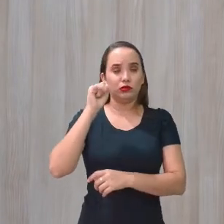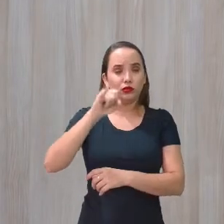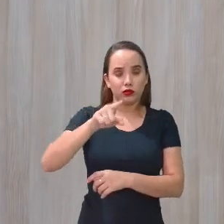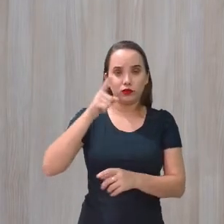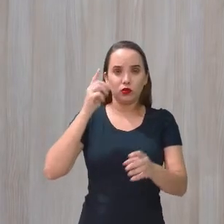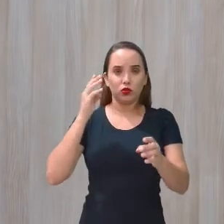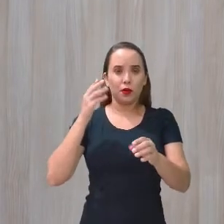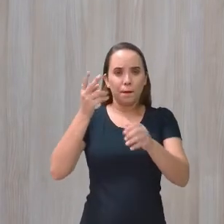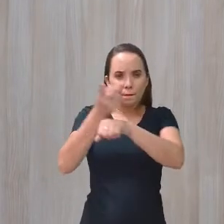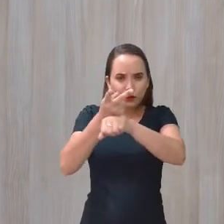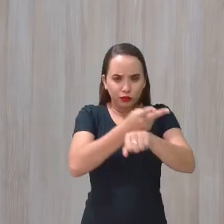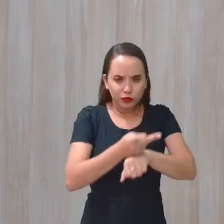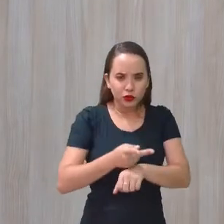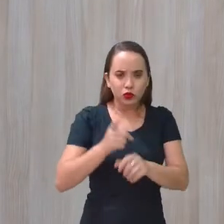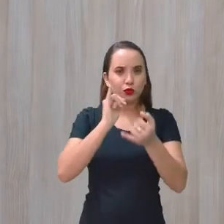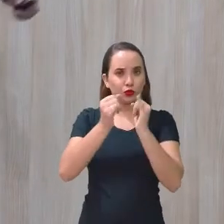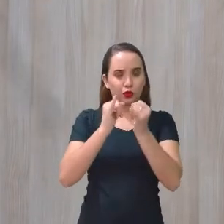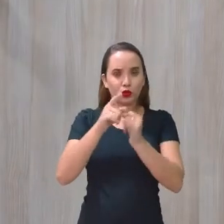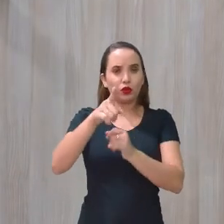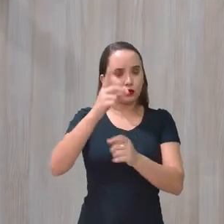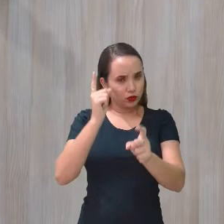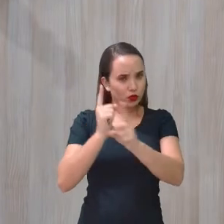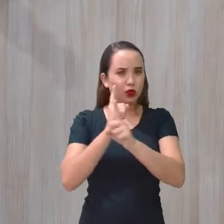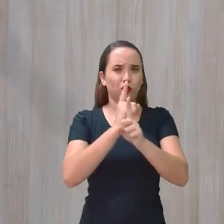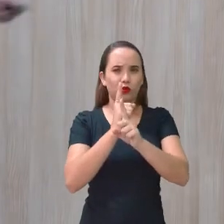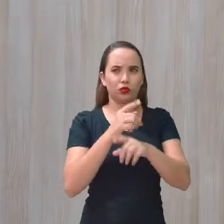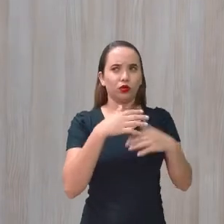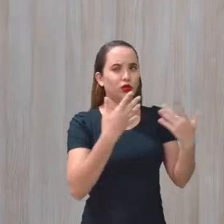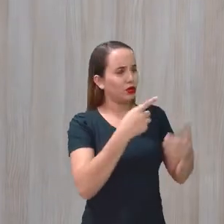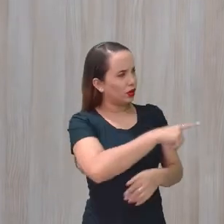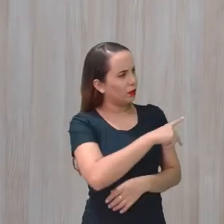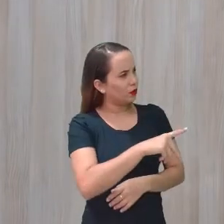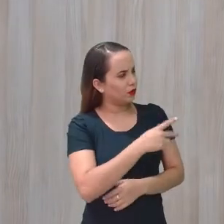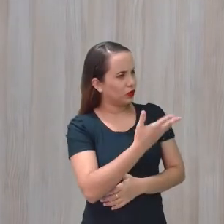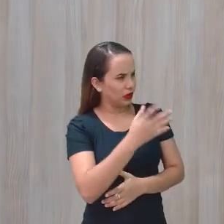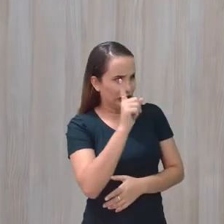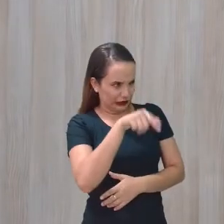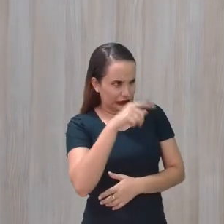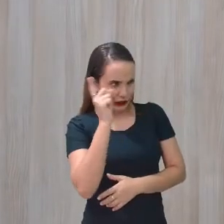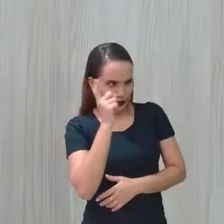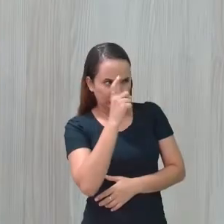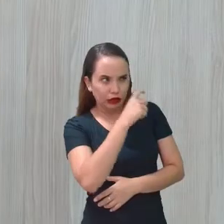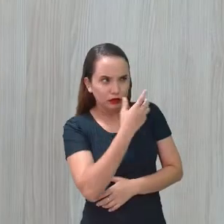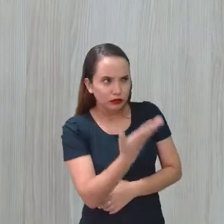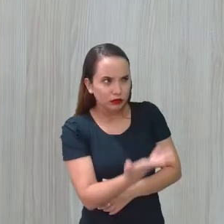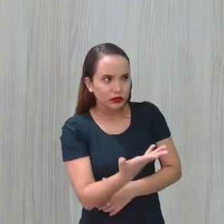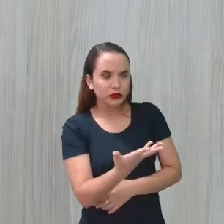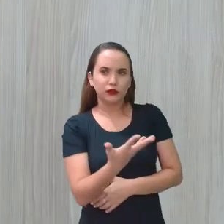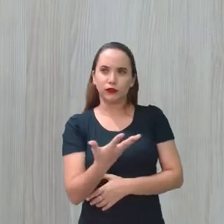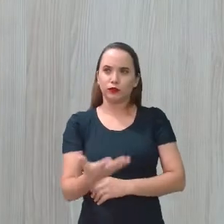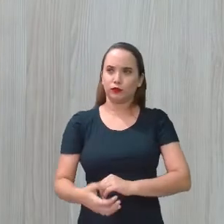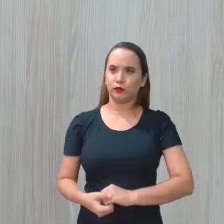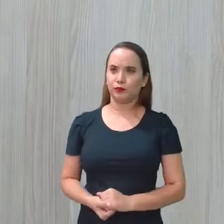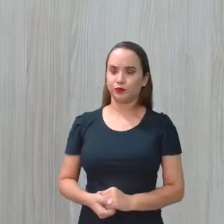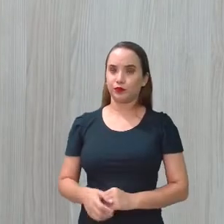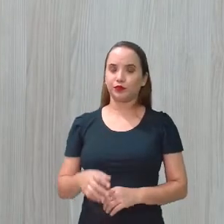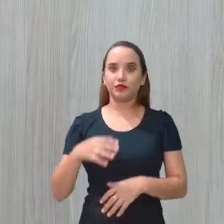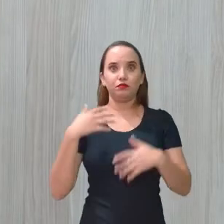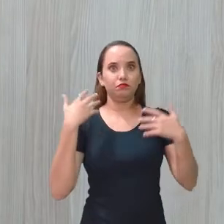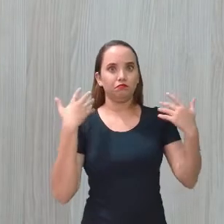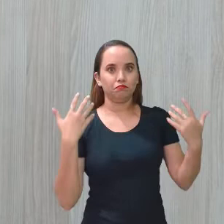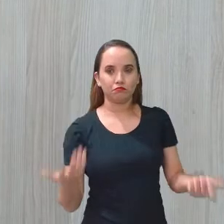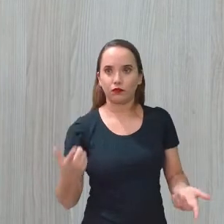vai encontrar essas técnicas, né? E aí, Carol, deu para lembrar? É muito difícil? Olha, como é isso aí? Diz aí. Menino, eu estou